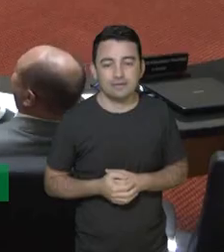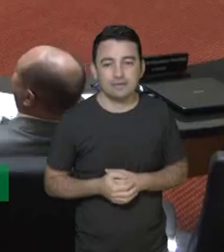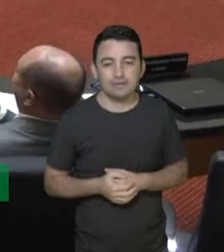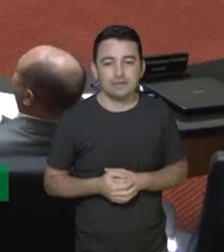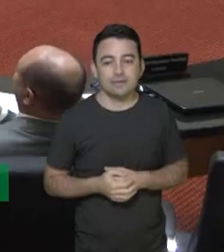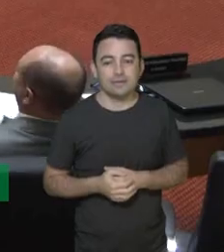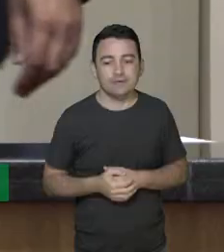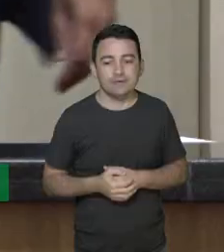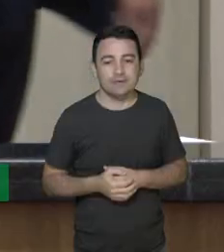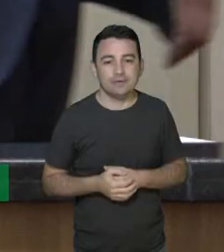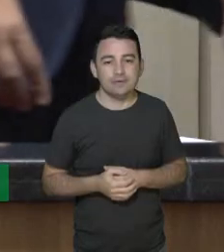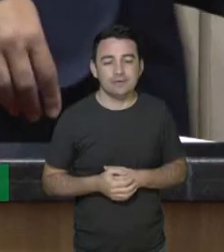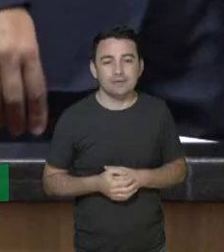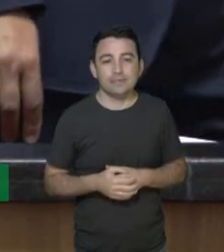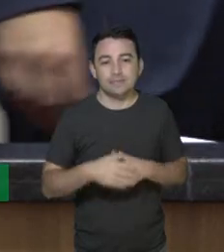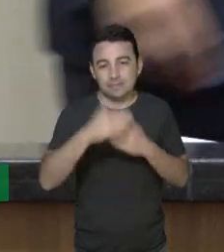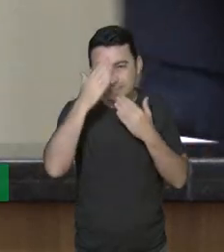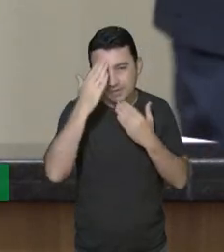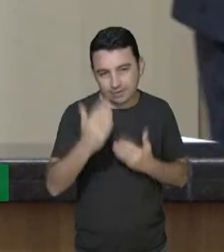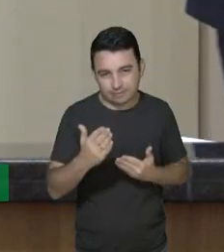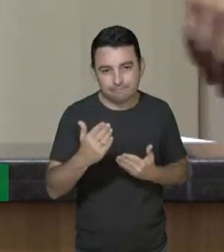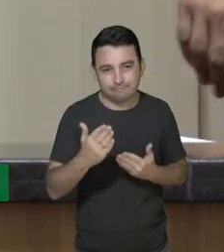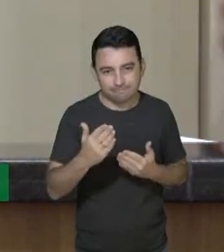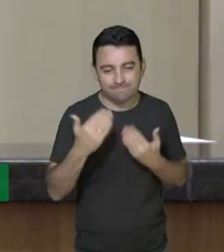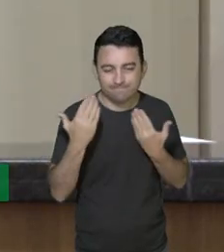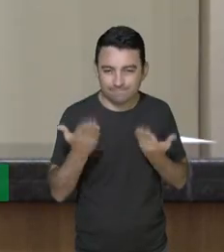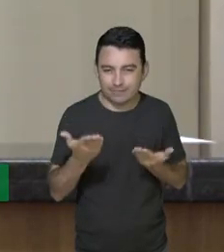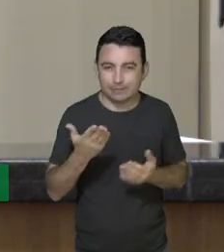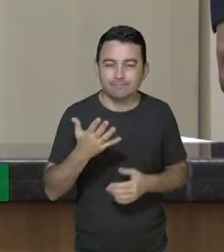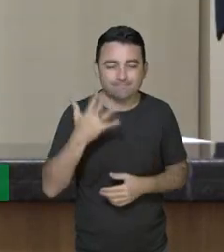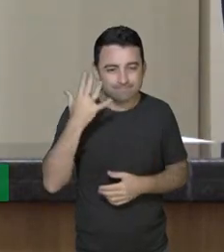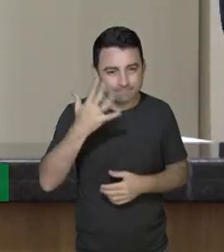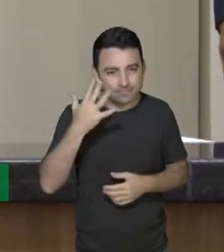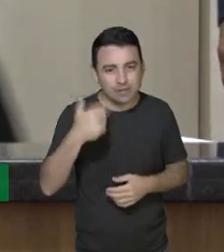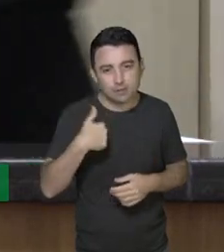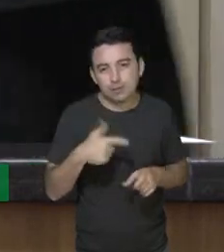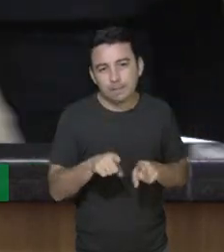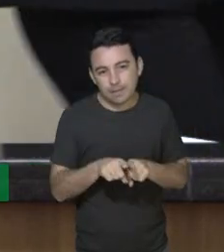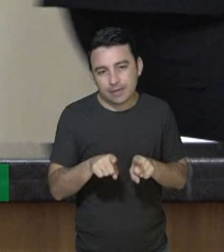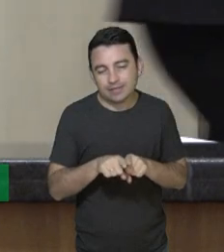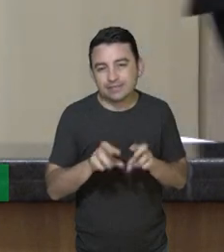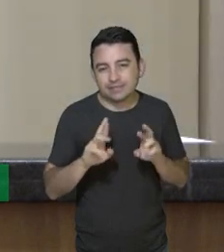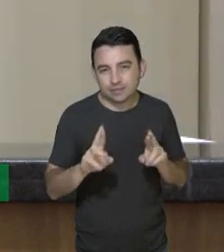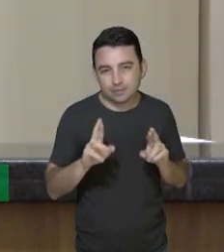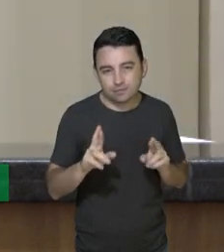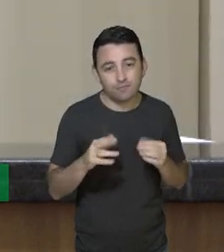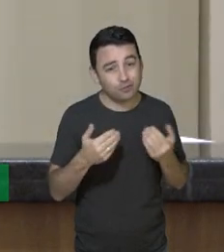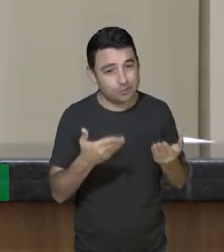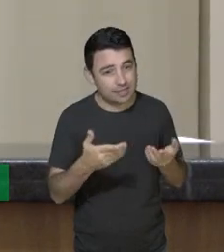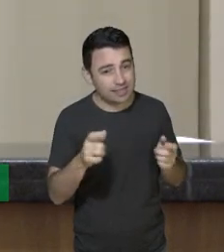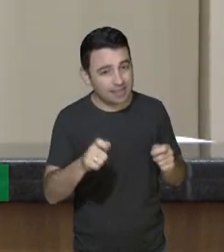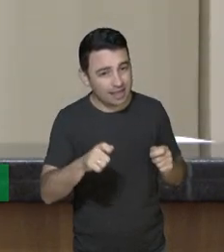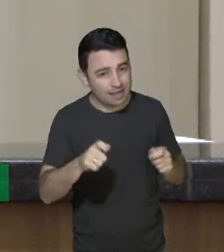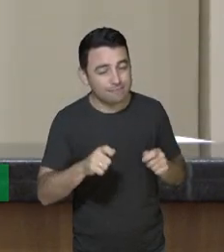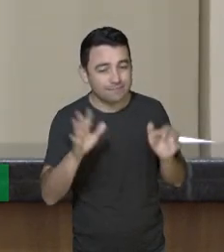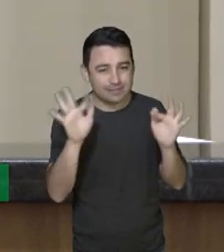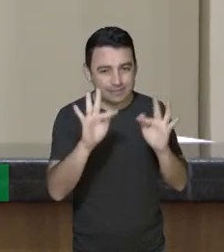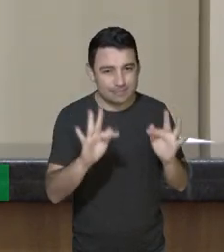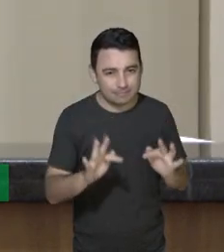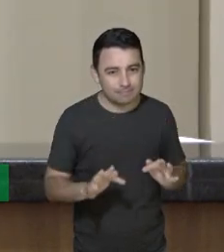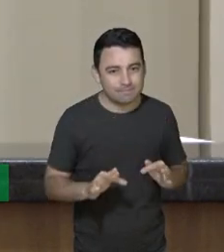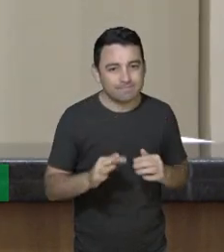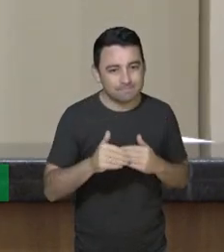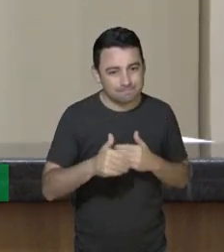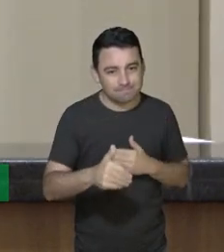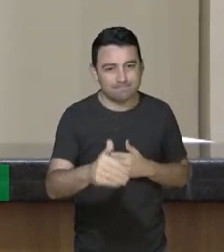Obrigado, deputado Vicente, obrigado pelas suas palavras. Eu também lhe desejo que o senhor possa ser muito feliz. O senhor também é uma pessoa